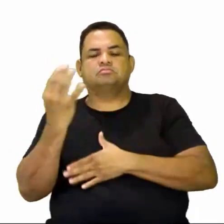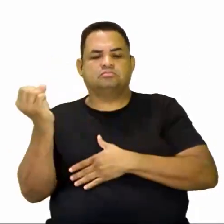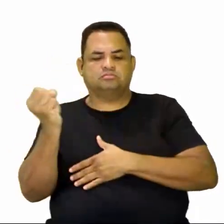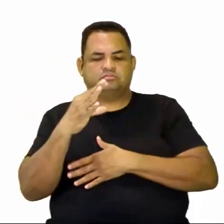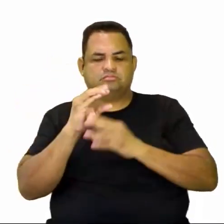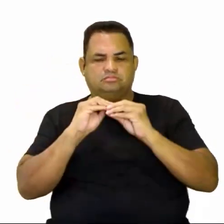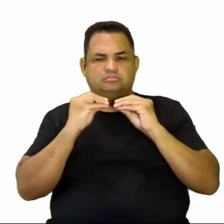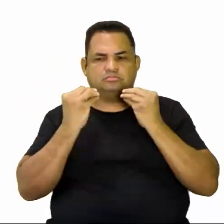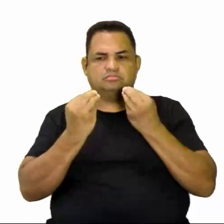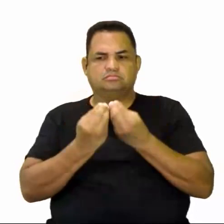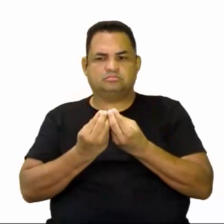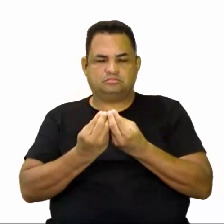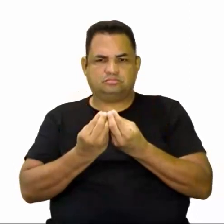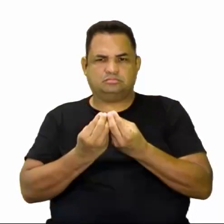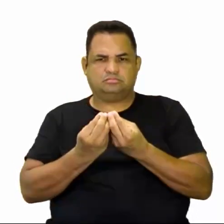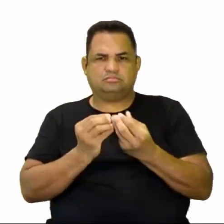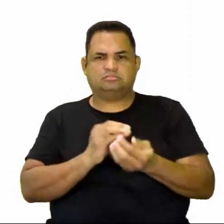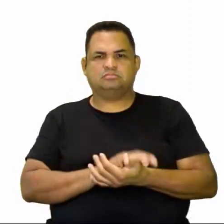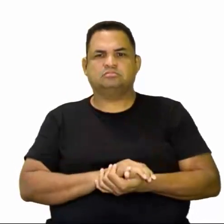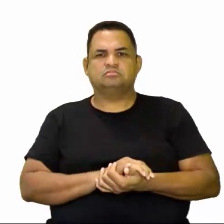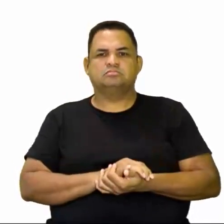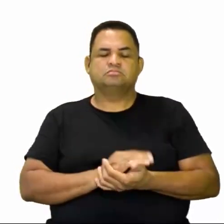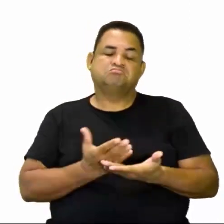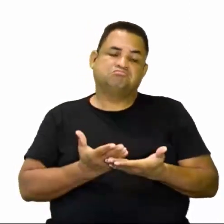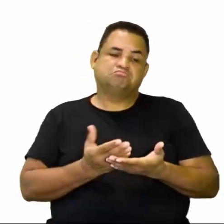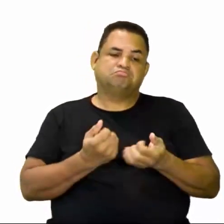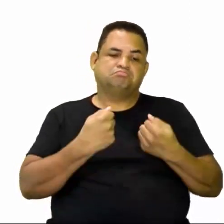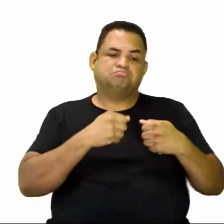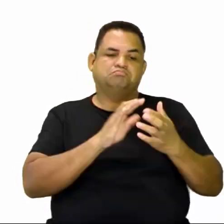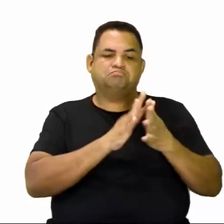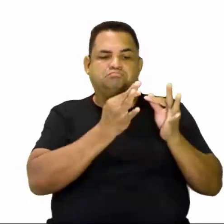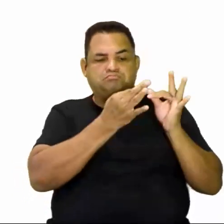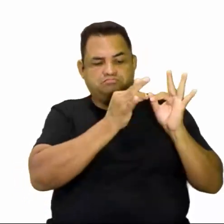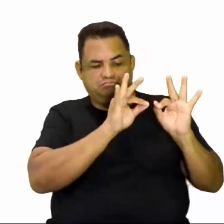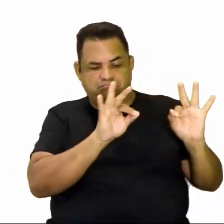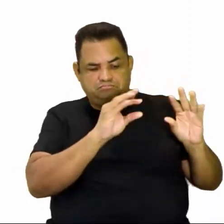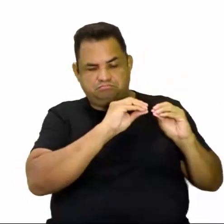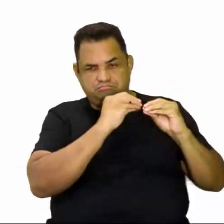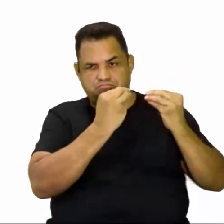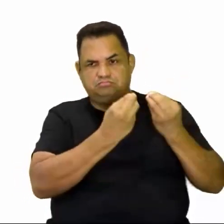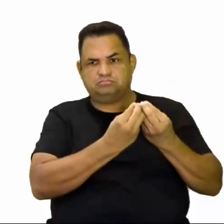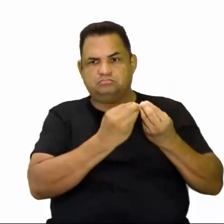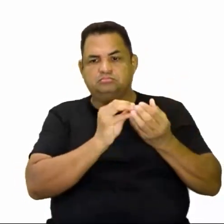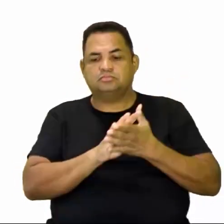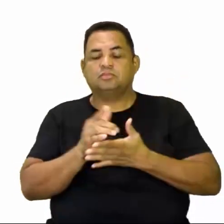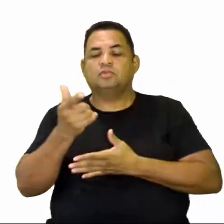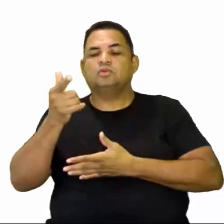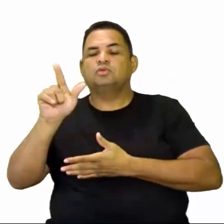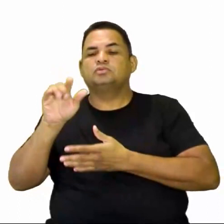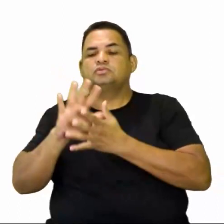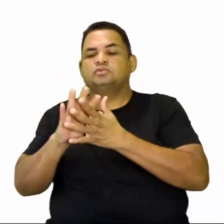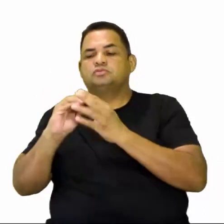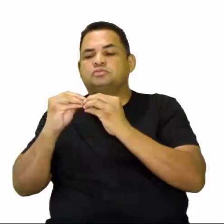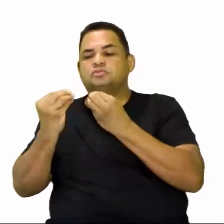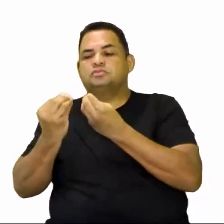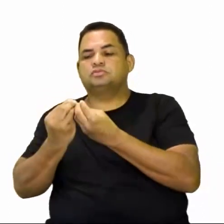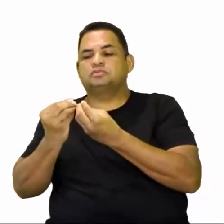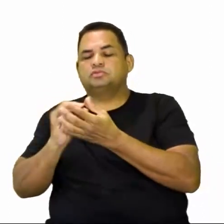originando novas substâncias, sendo elas uma substância simples e outra substância